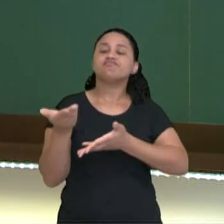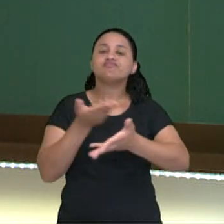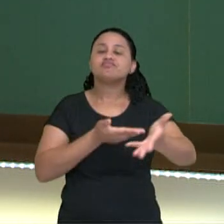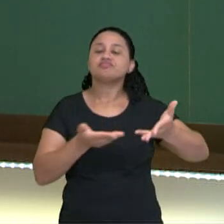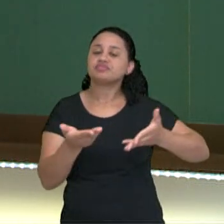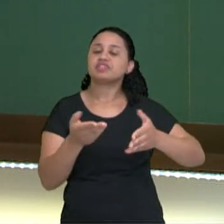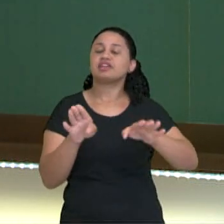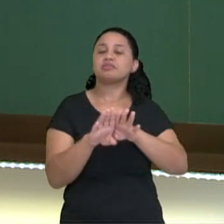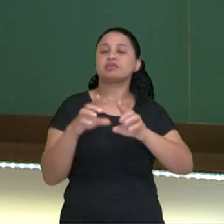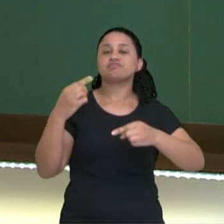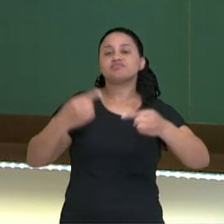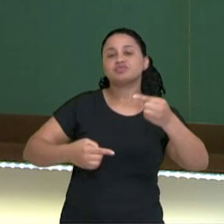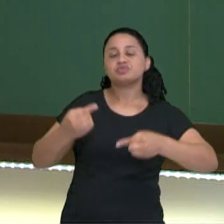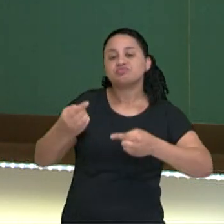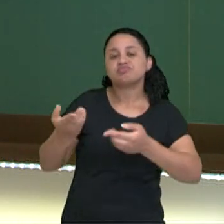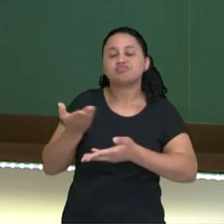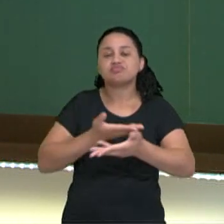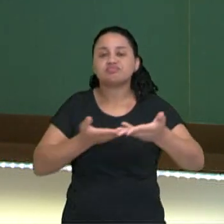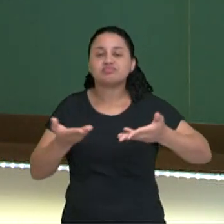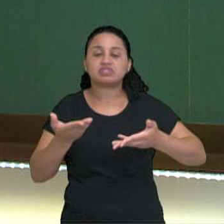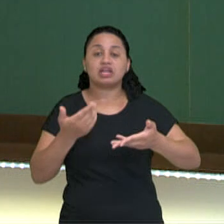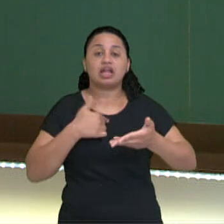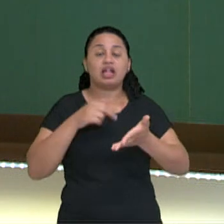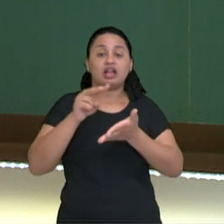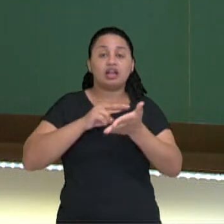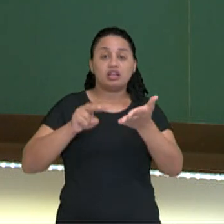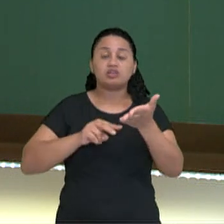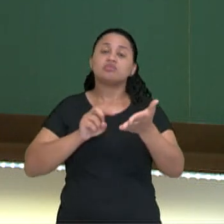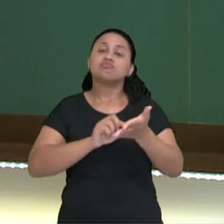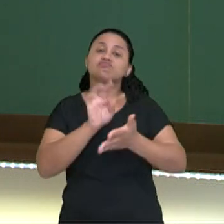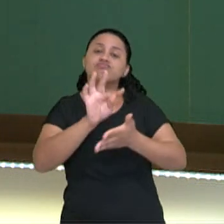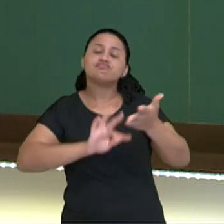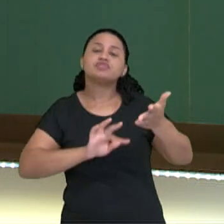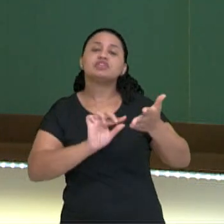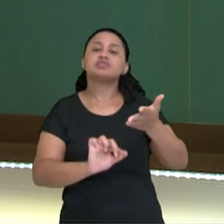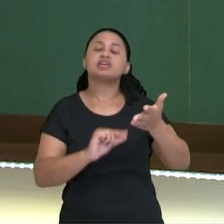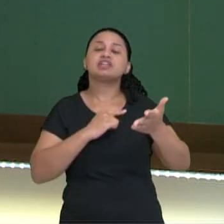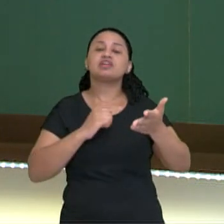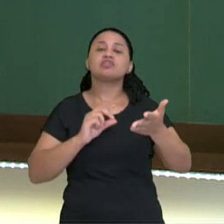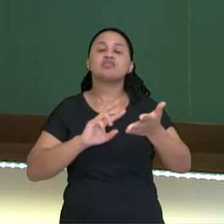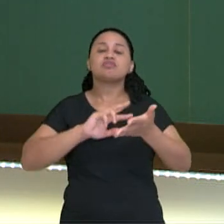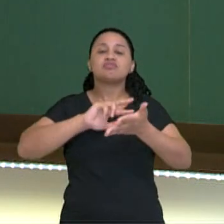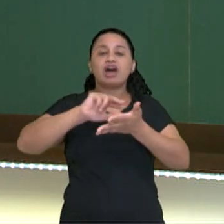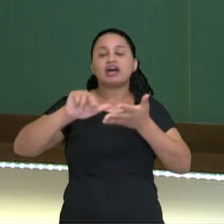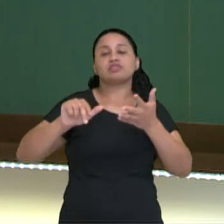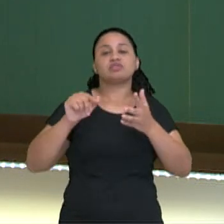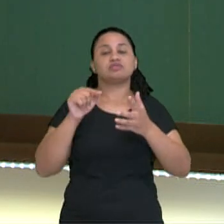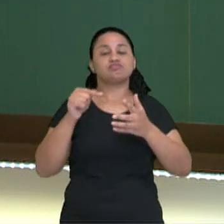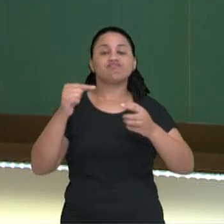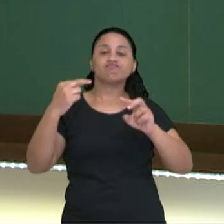com os colegas a leitura de textos escritos pelo grupo, valorizando os diferentes pontos de vista